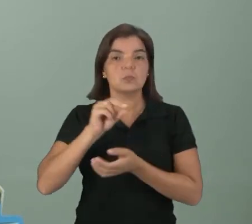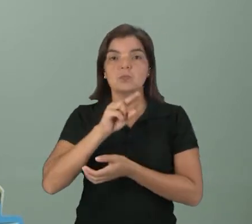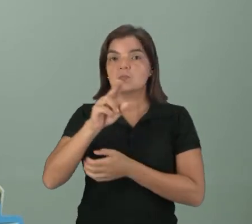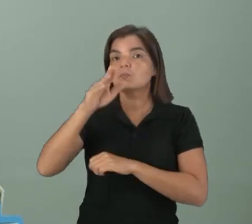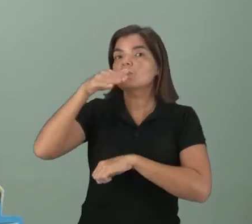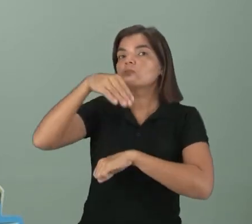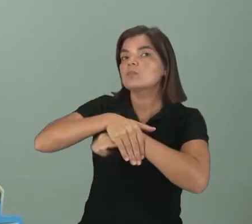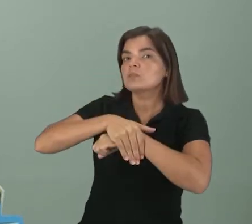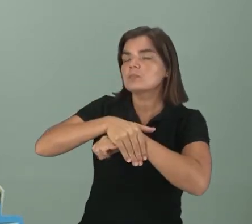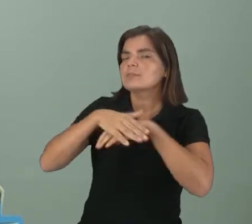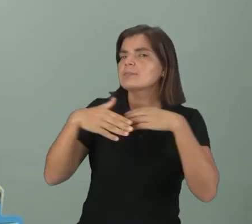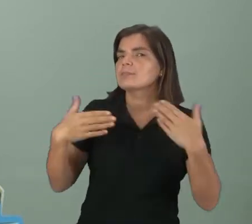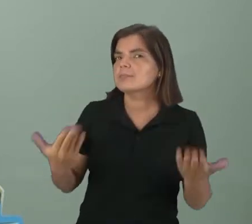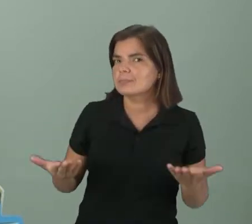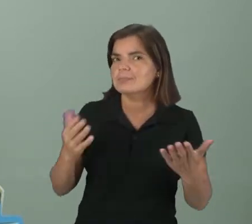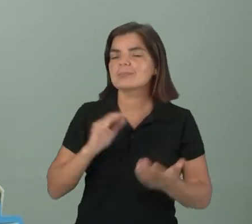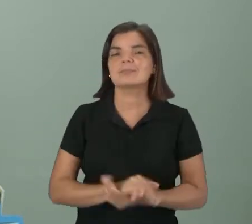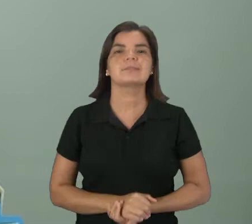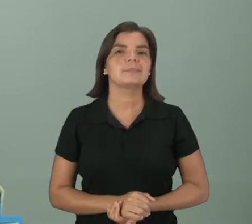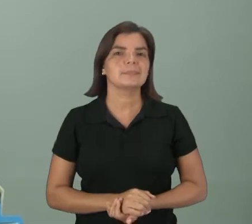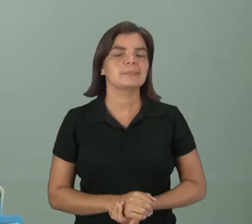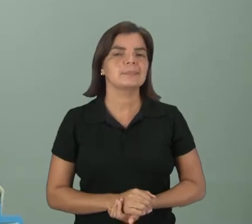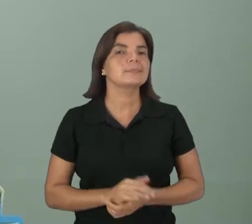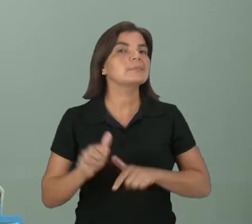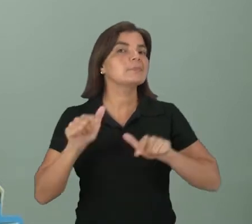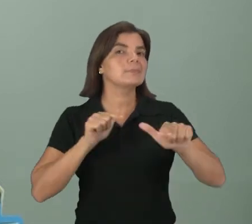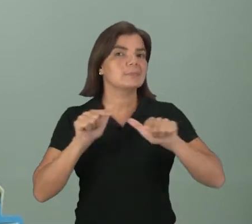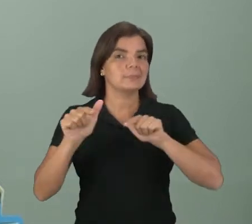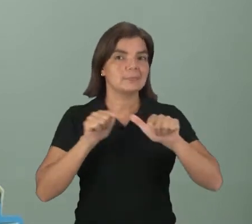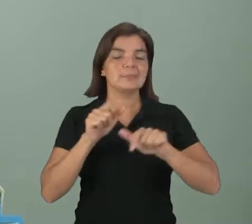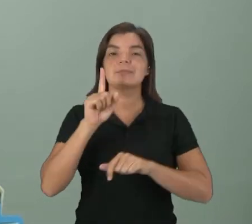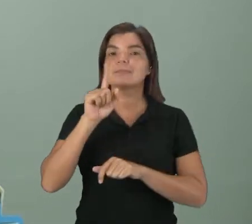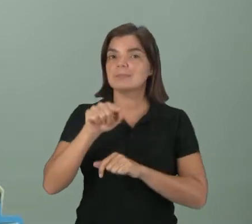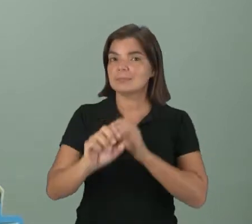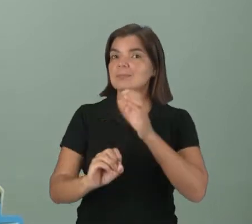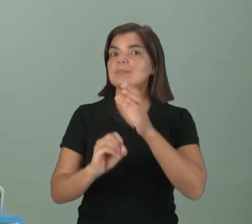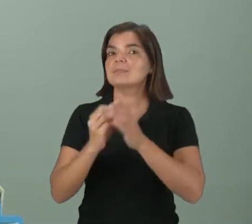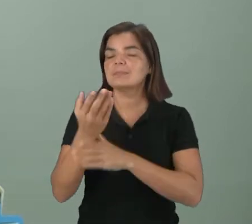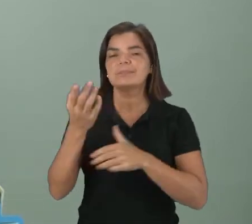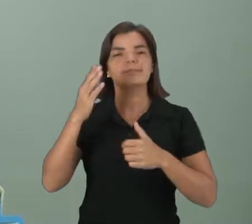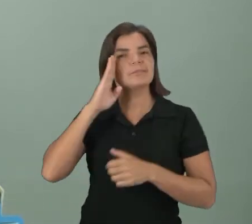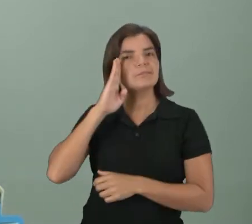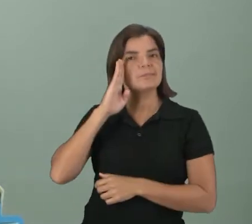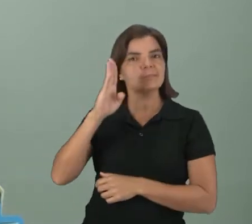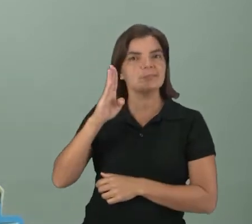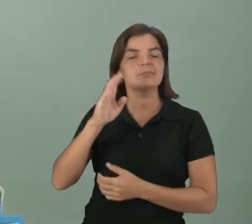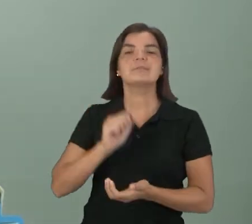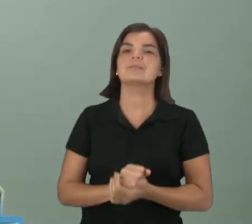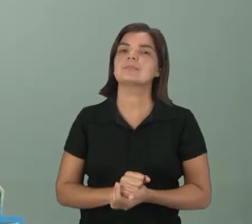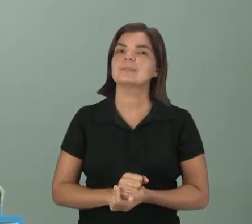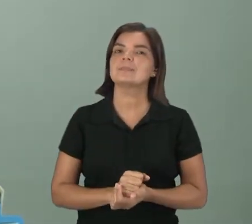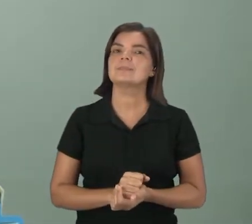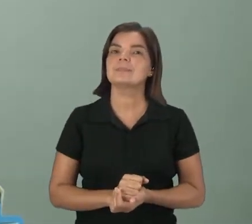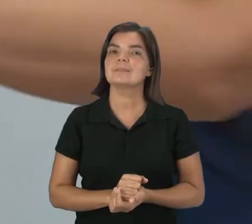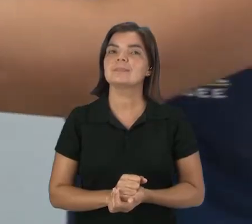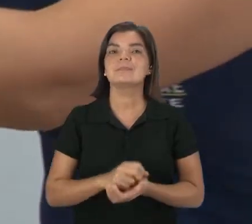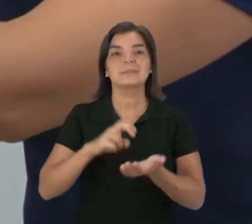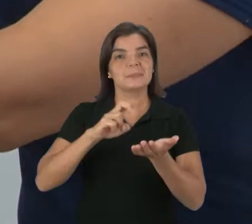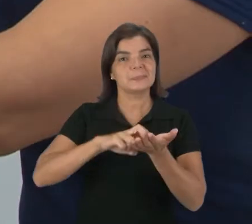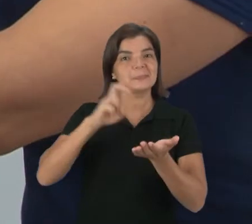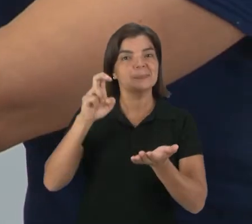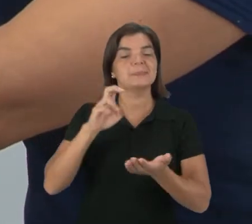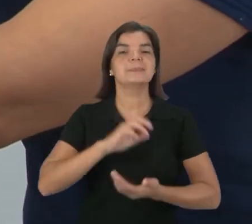ou ele trabalha no período da noite é este tipo de atividade ela é exercida principalmente no período do